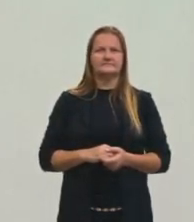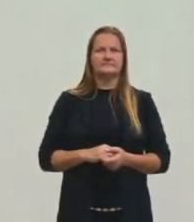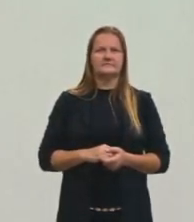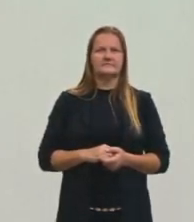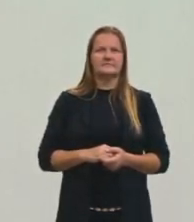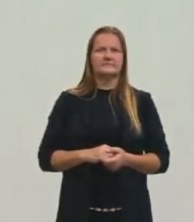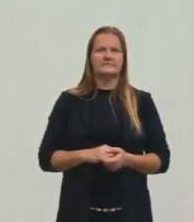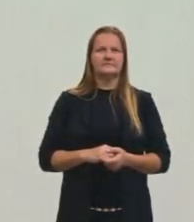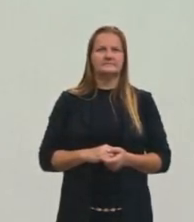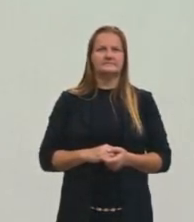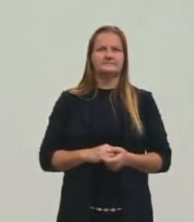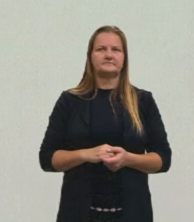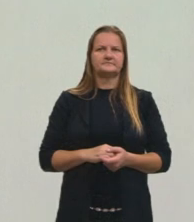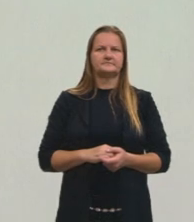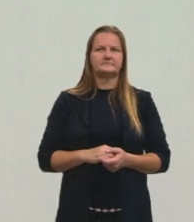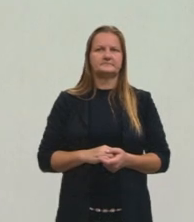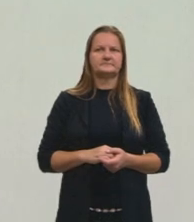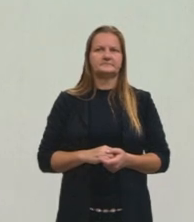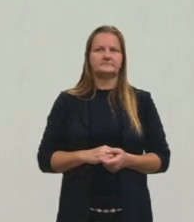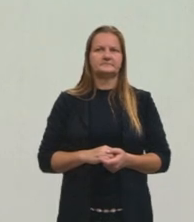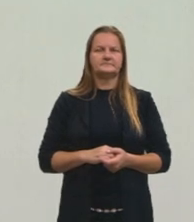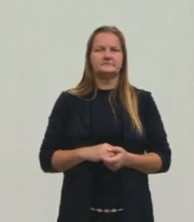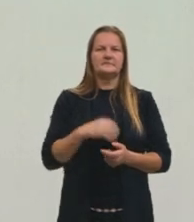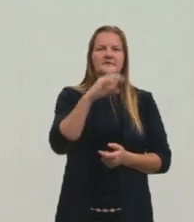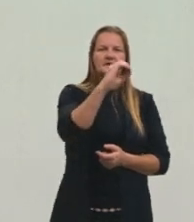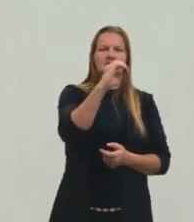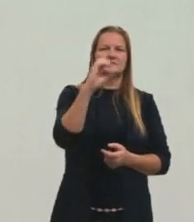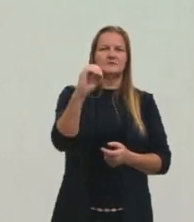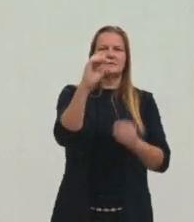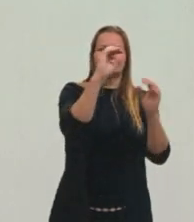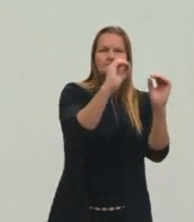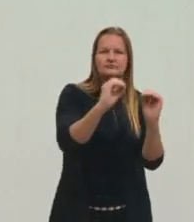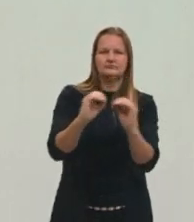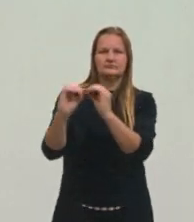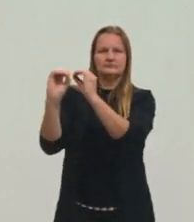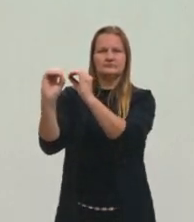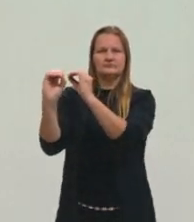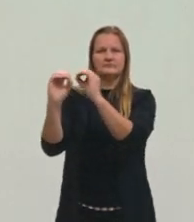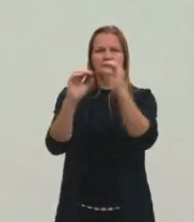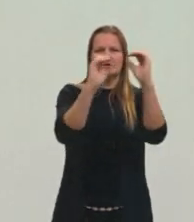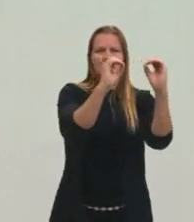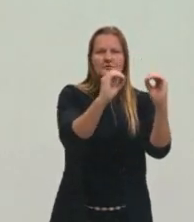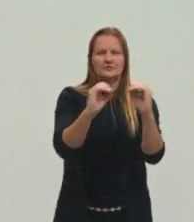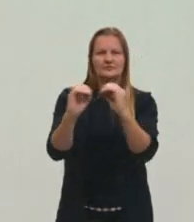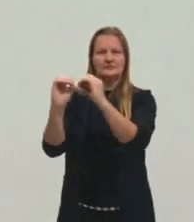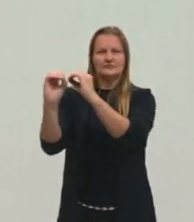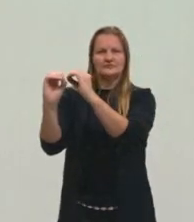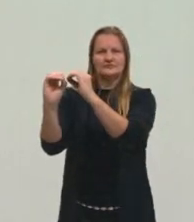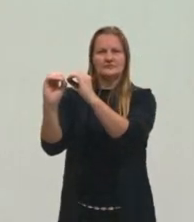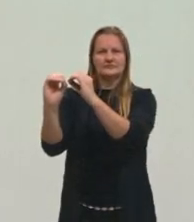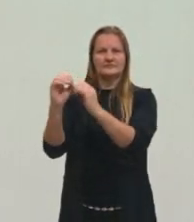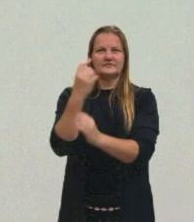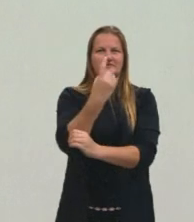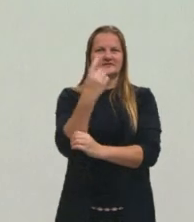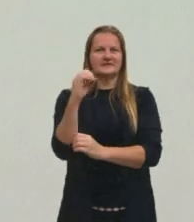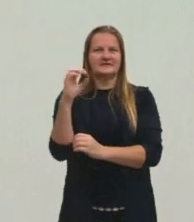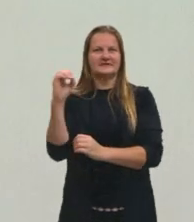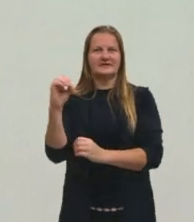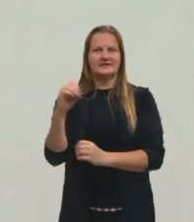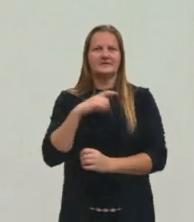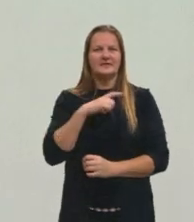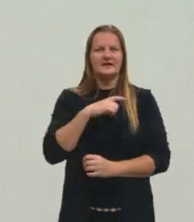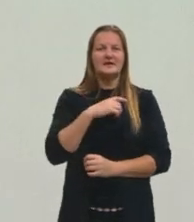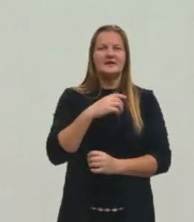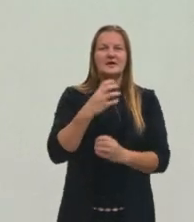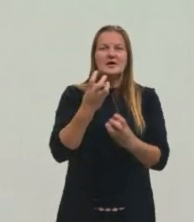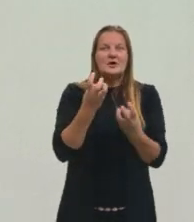ficar um Eu tenho dois zeros eu acrescento esses dois anos a gente sabe né que 10 vezes descem mas quando a